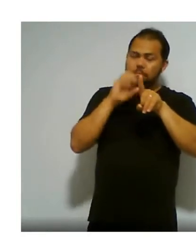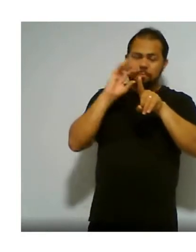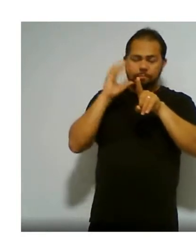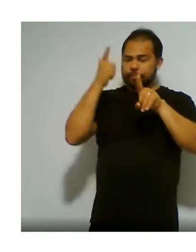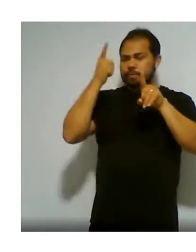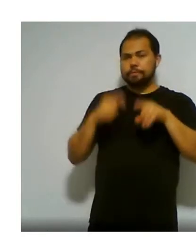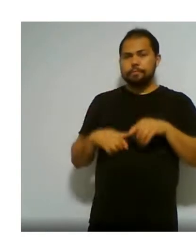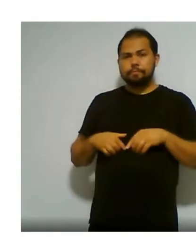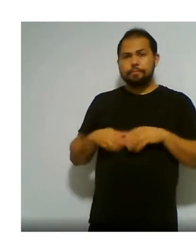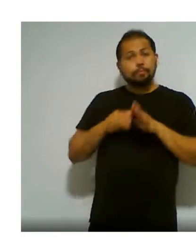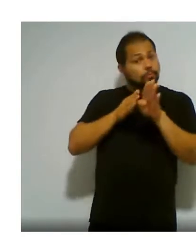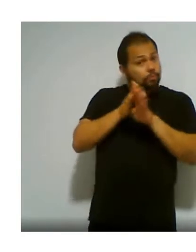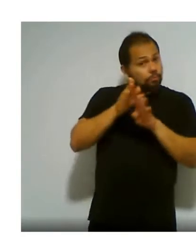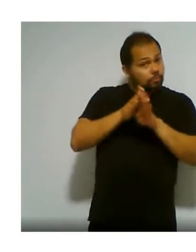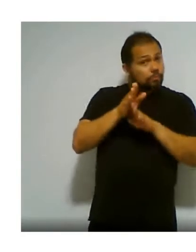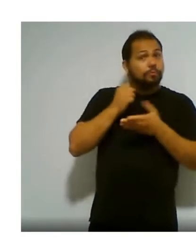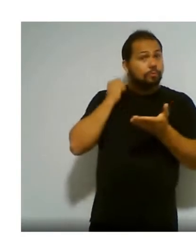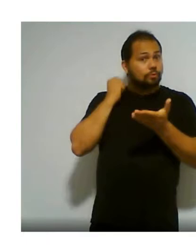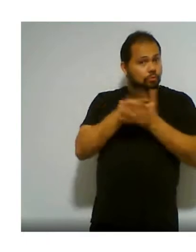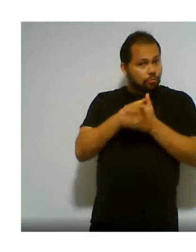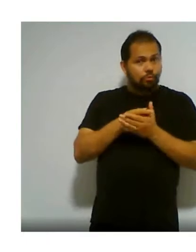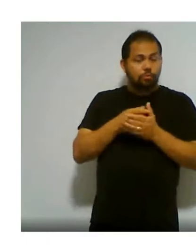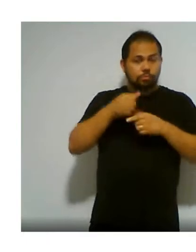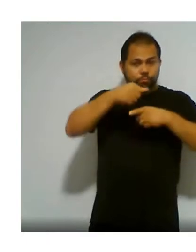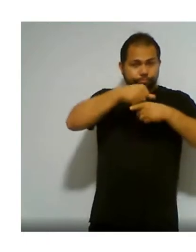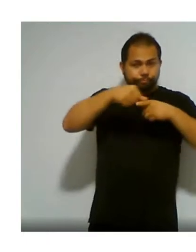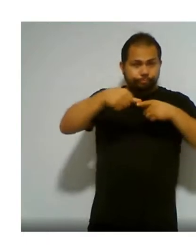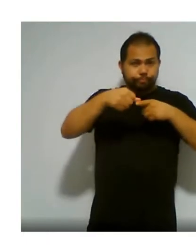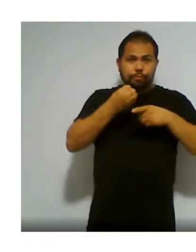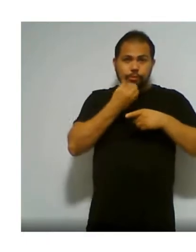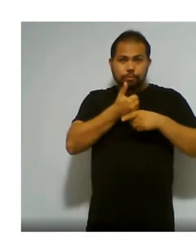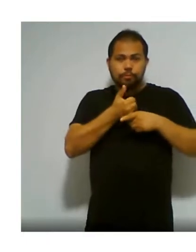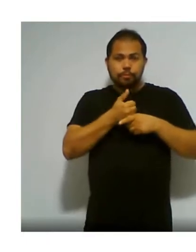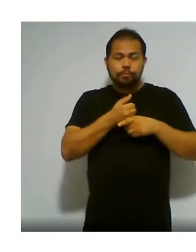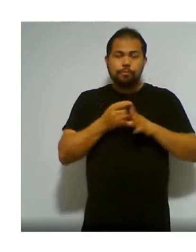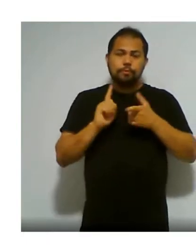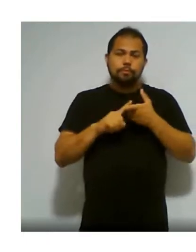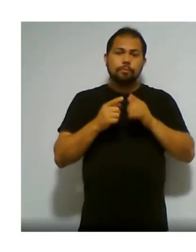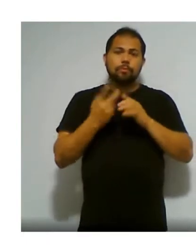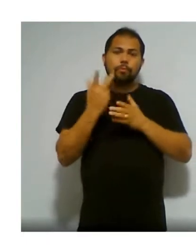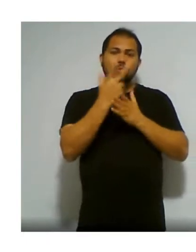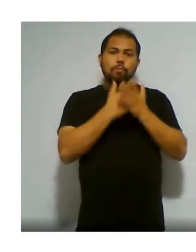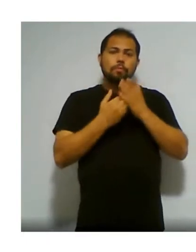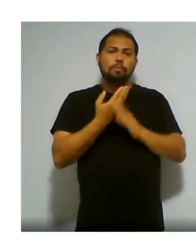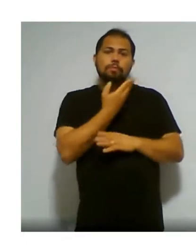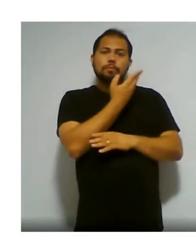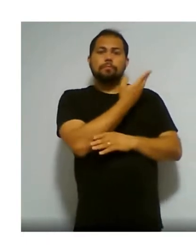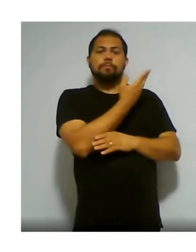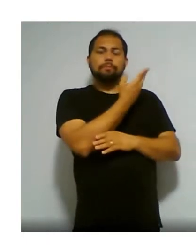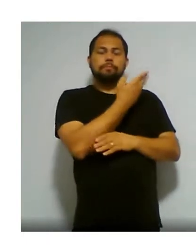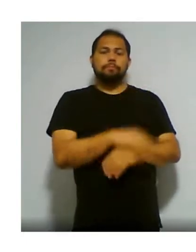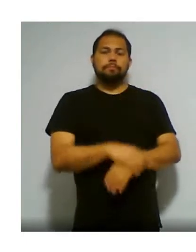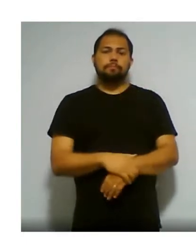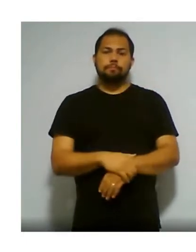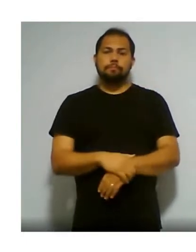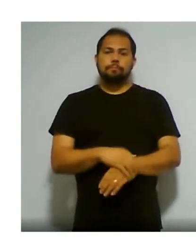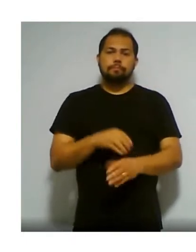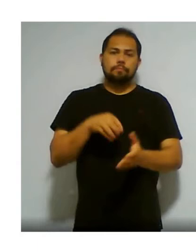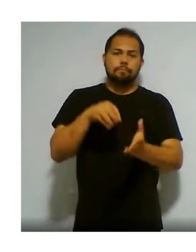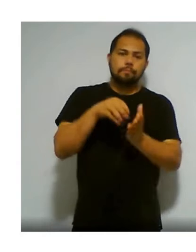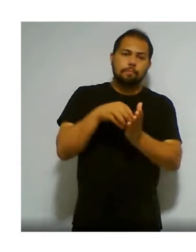vocês invistam numa pasta térmica boa. Aqui, isso aqui é uma foto de um processador real